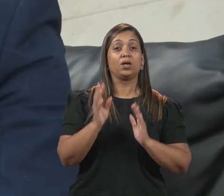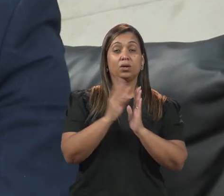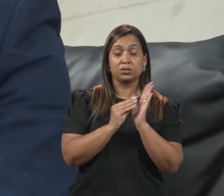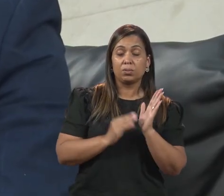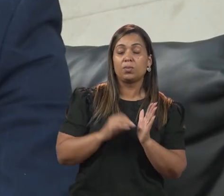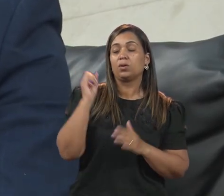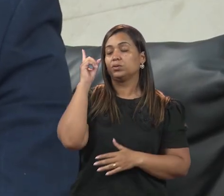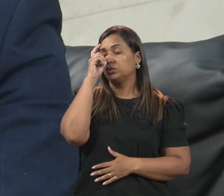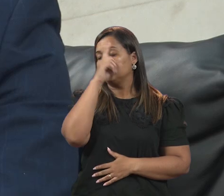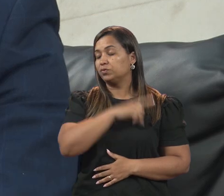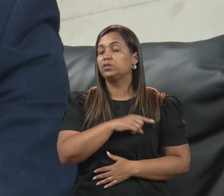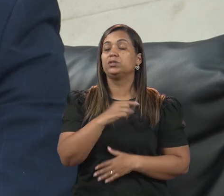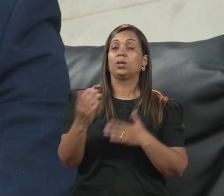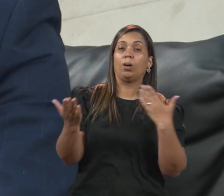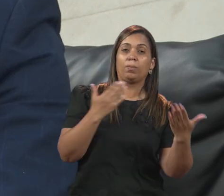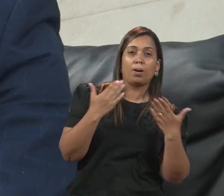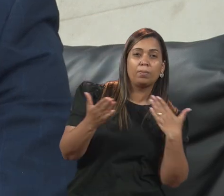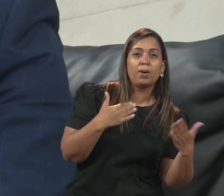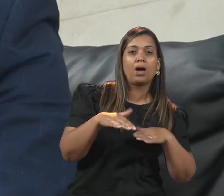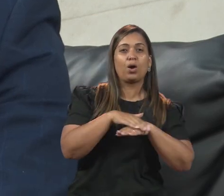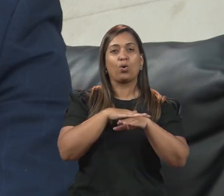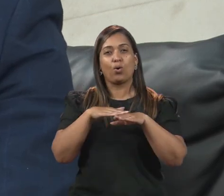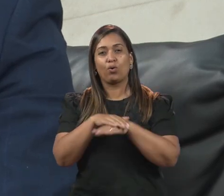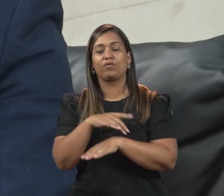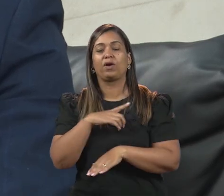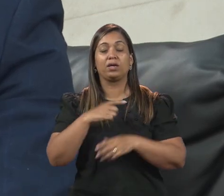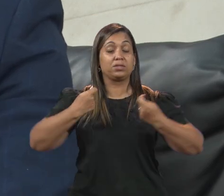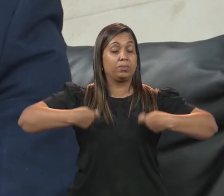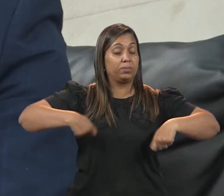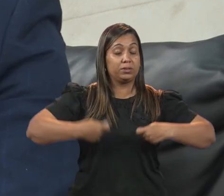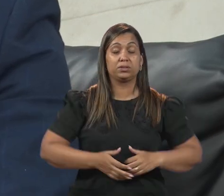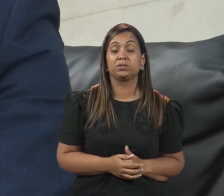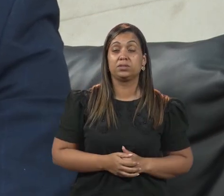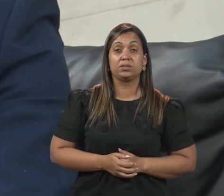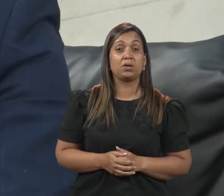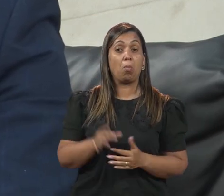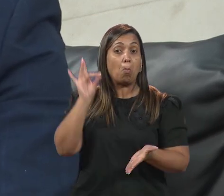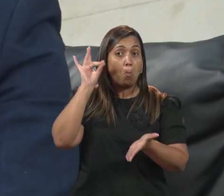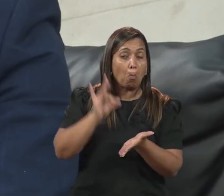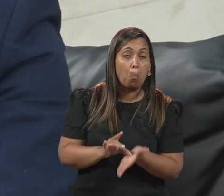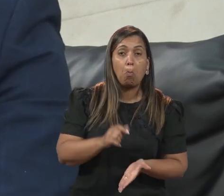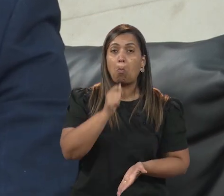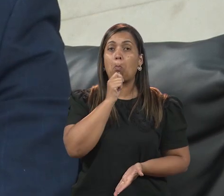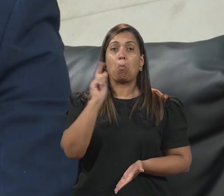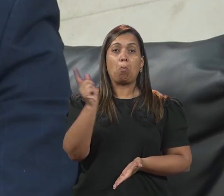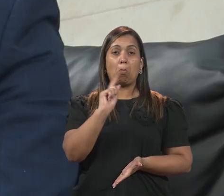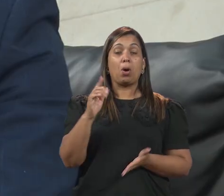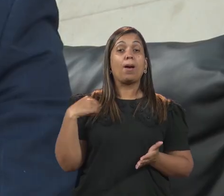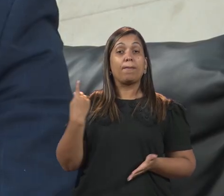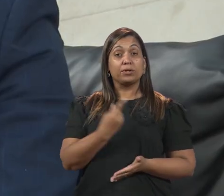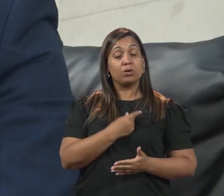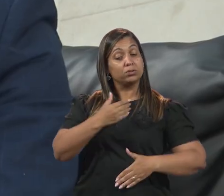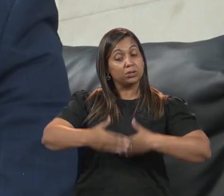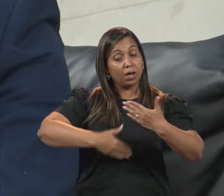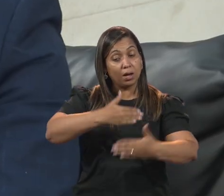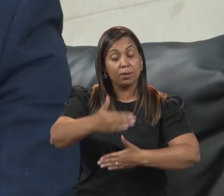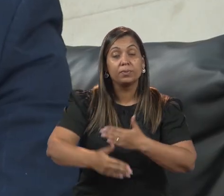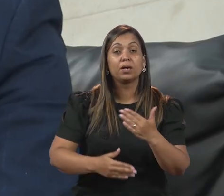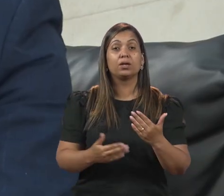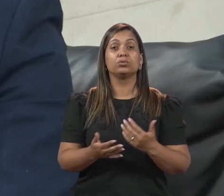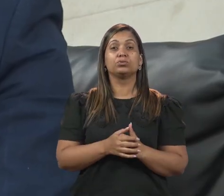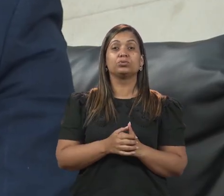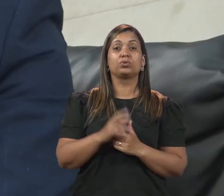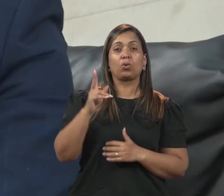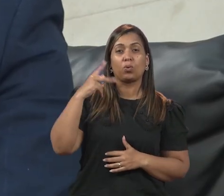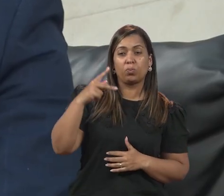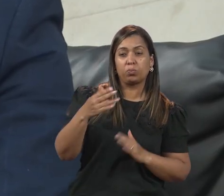é difícil, existe muito diálogo, muita conversa, não está nada concreto ainda, mas estamos caminhando com políticas